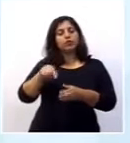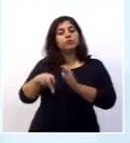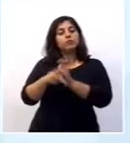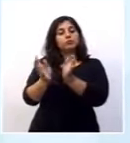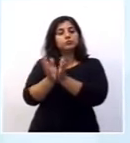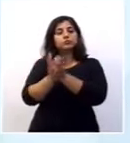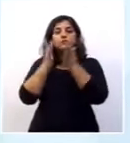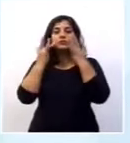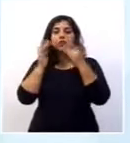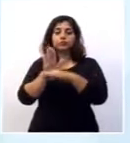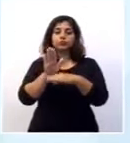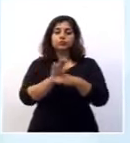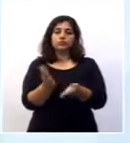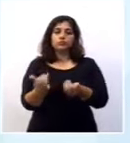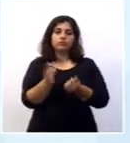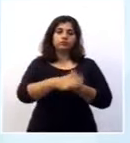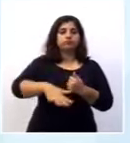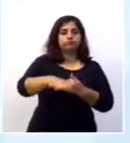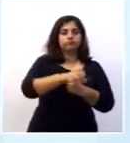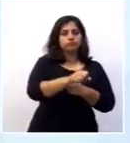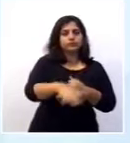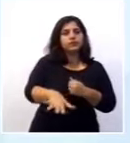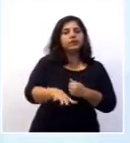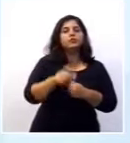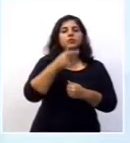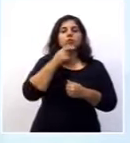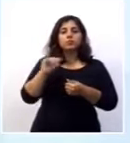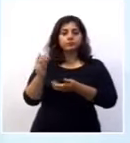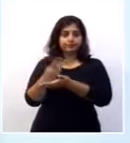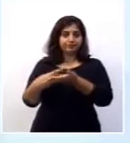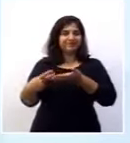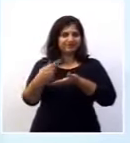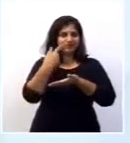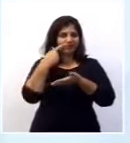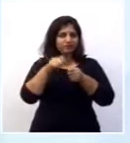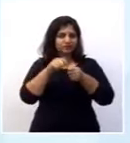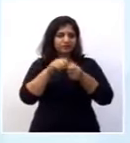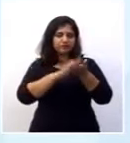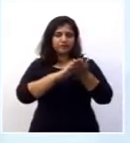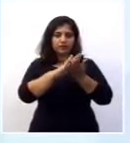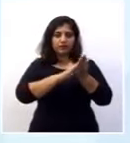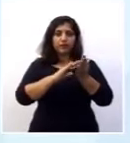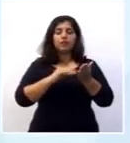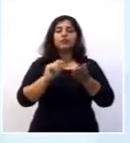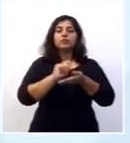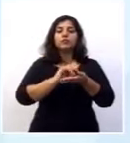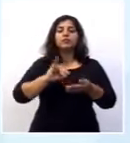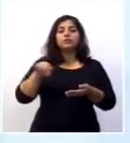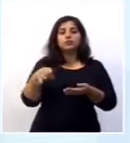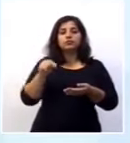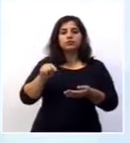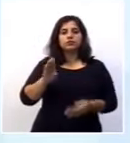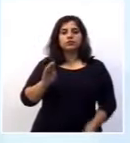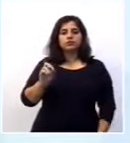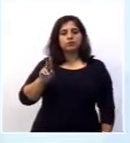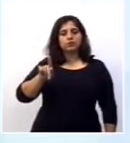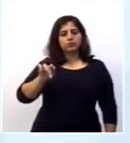muitos jovens lá na região. E o nosso ilustrador, o que fez o desenho da capa, é o Jorge J.